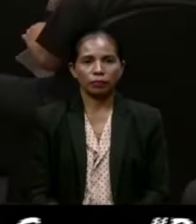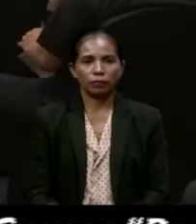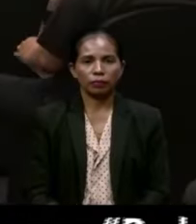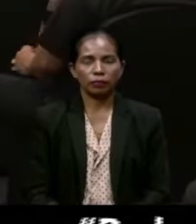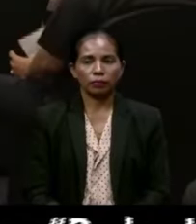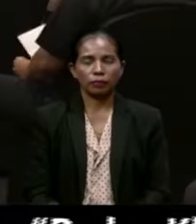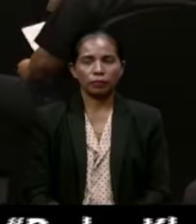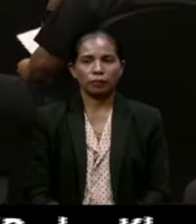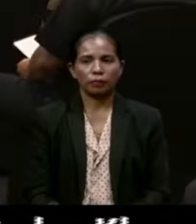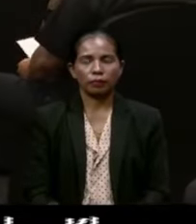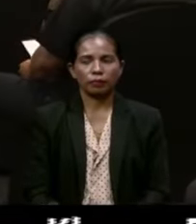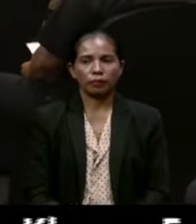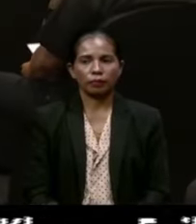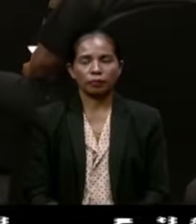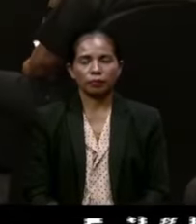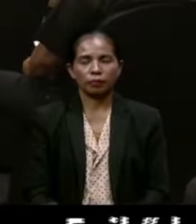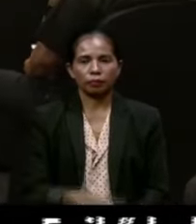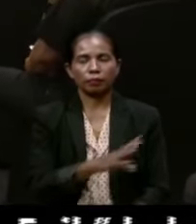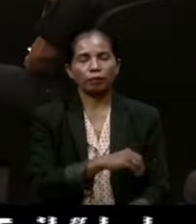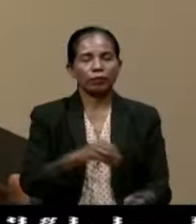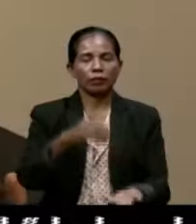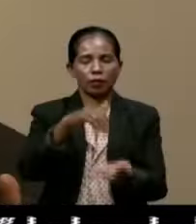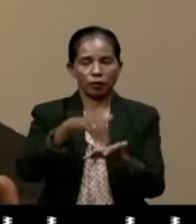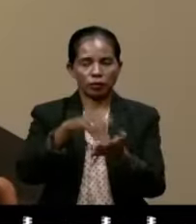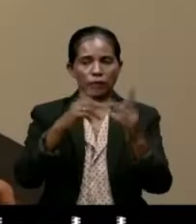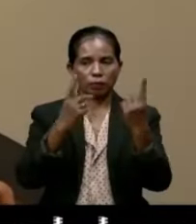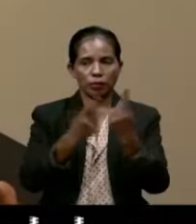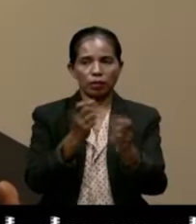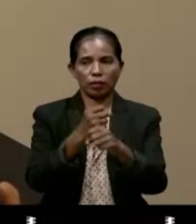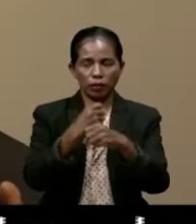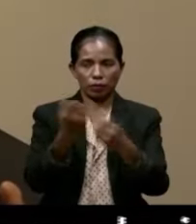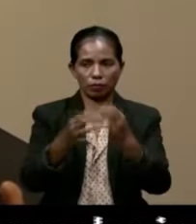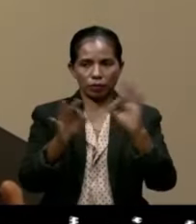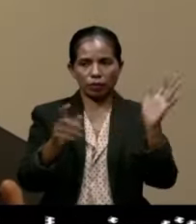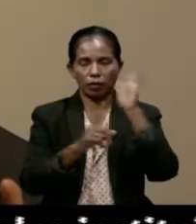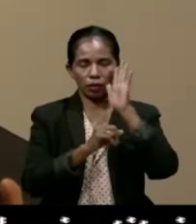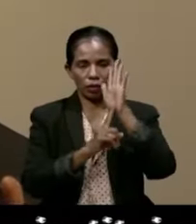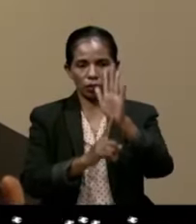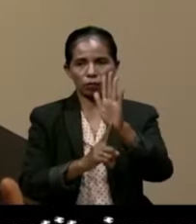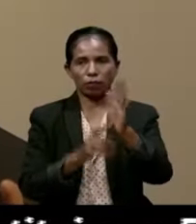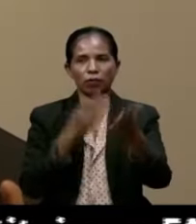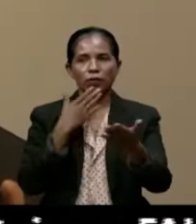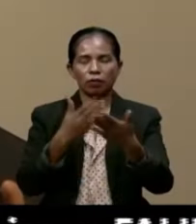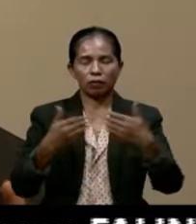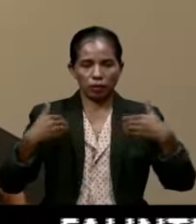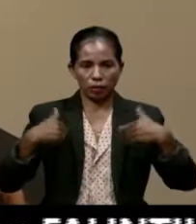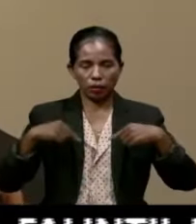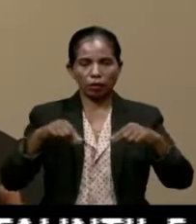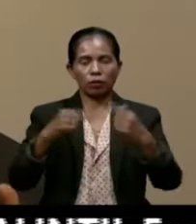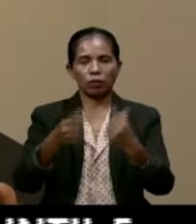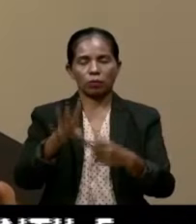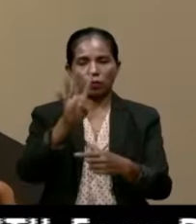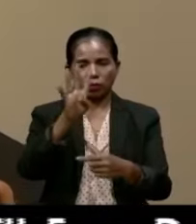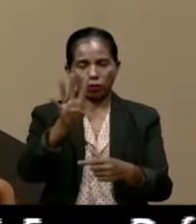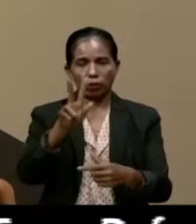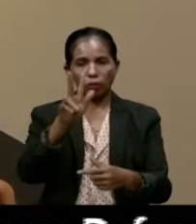people. Iha estudo início na empresa Haloteona, hatudo kata ka iha bloco tolu ne, iha